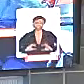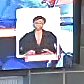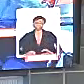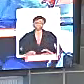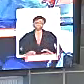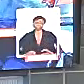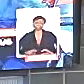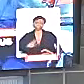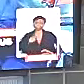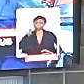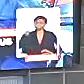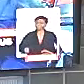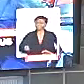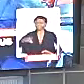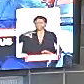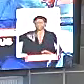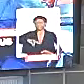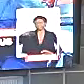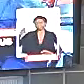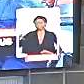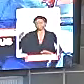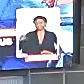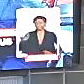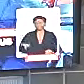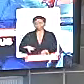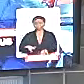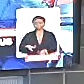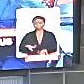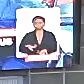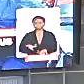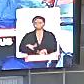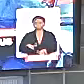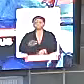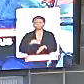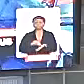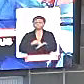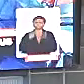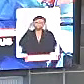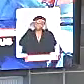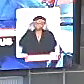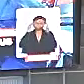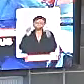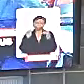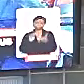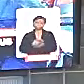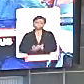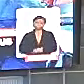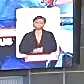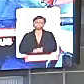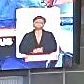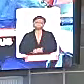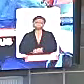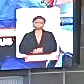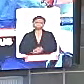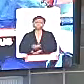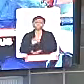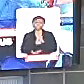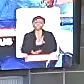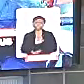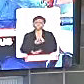salário é uma uma grande falta de respeito eh na pessoa da denisia Quero